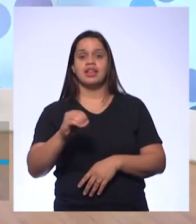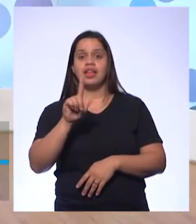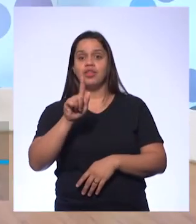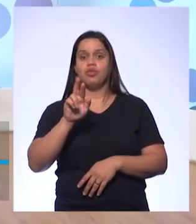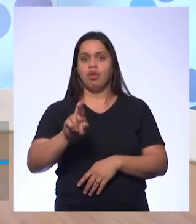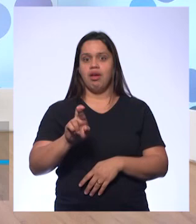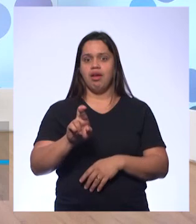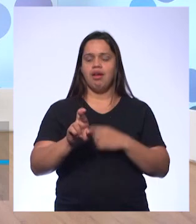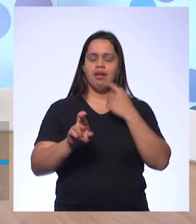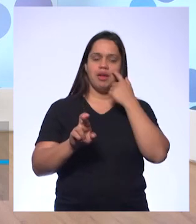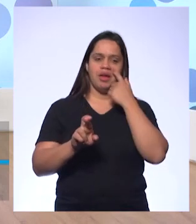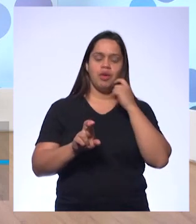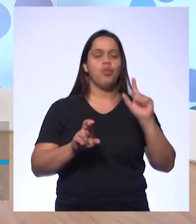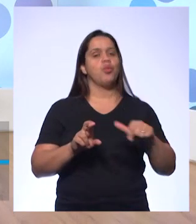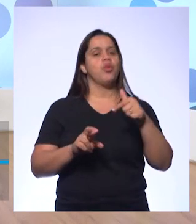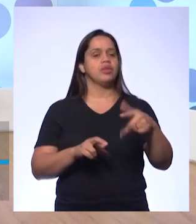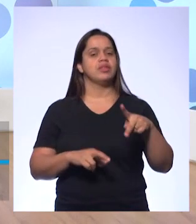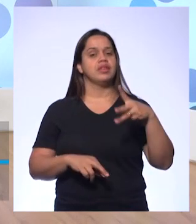300 quilos.